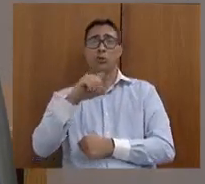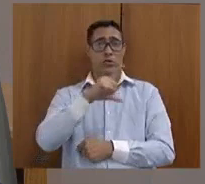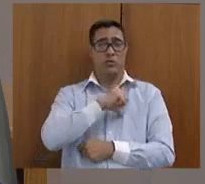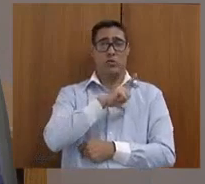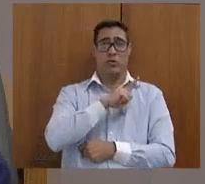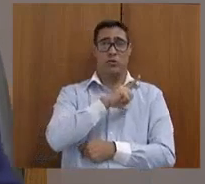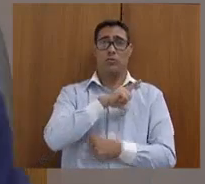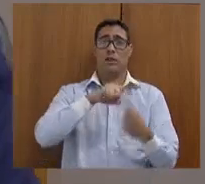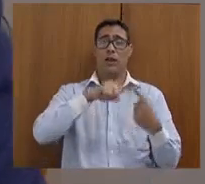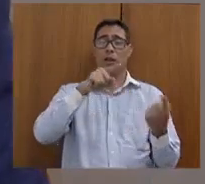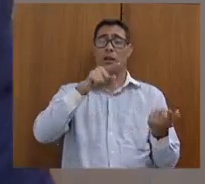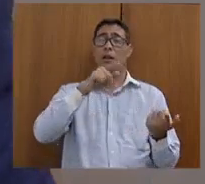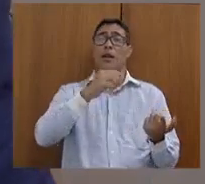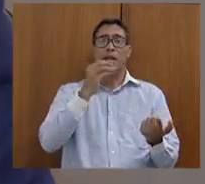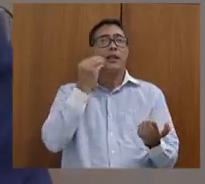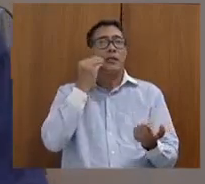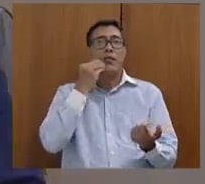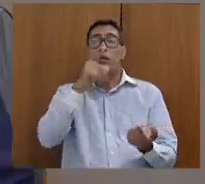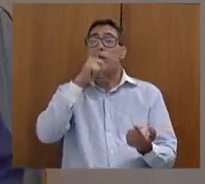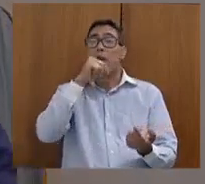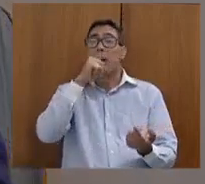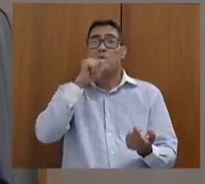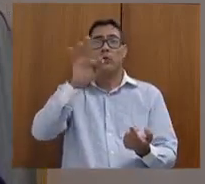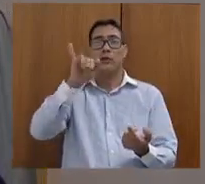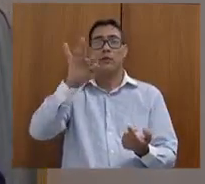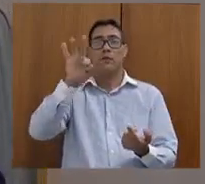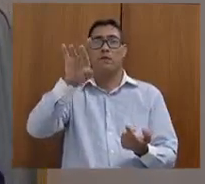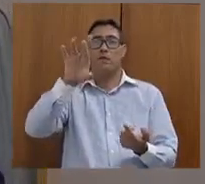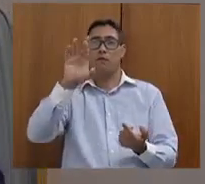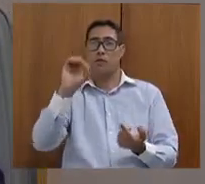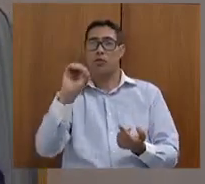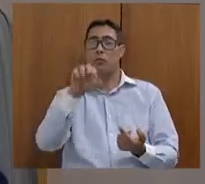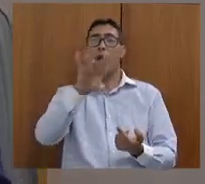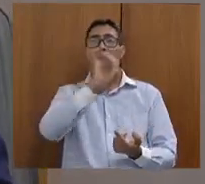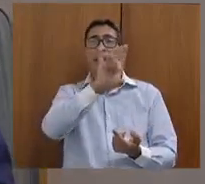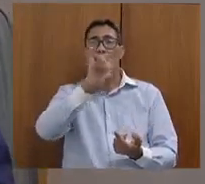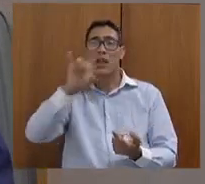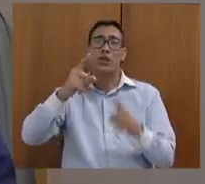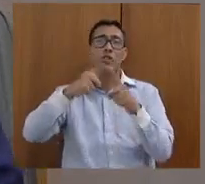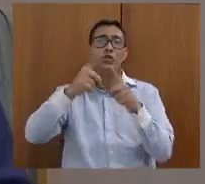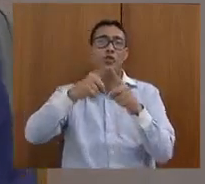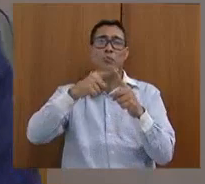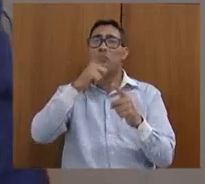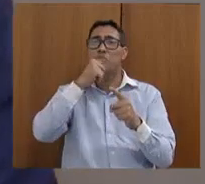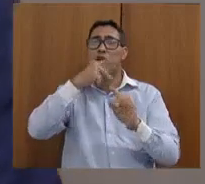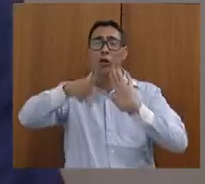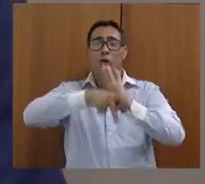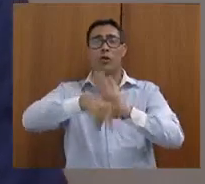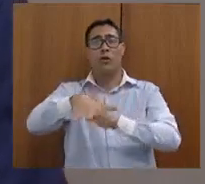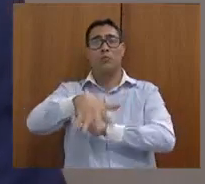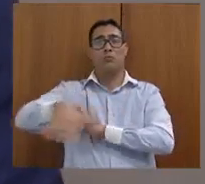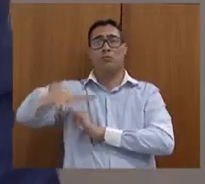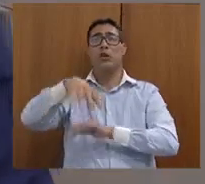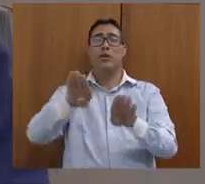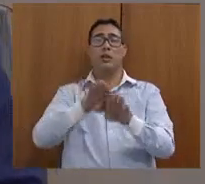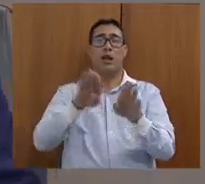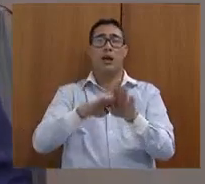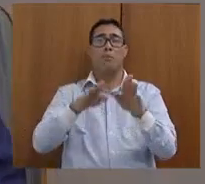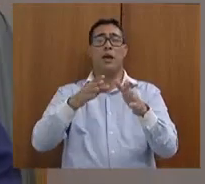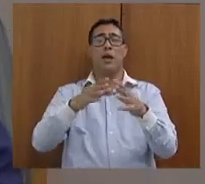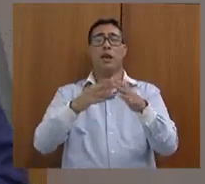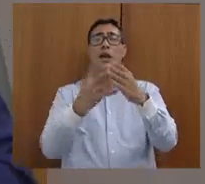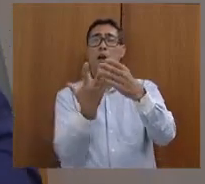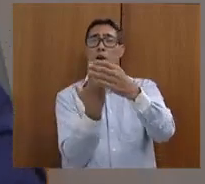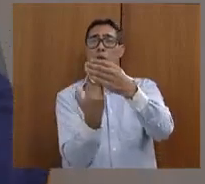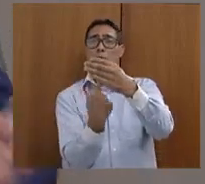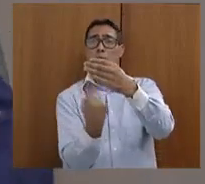filtros de água específicos para cada tipo de água que existe ali da região e também a abertura de posse artesianos aonde